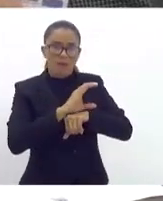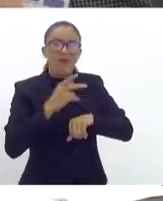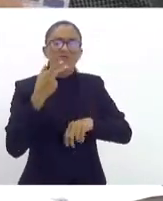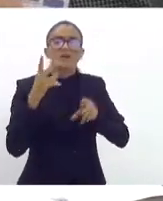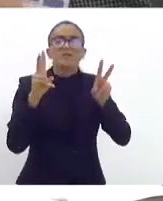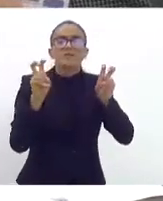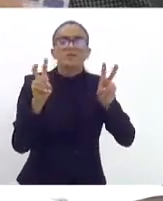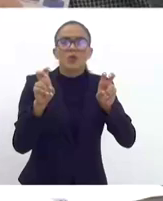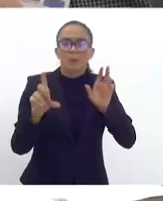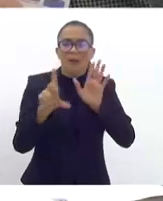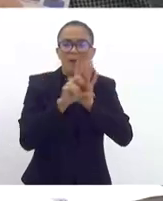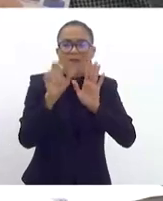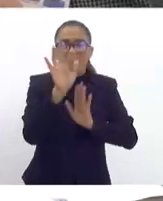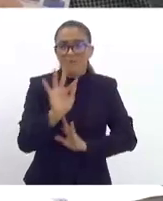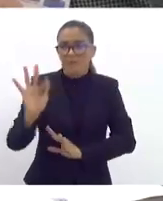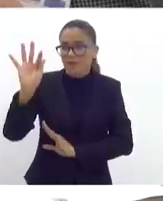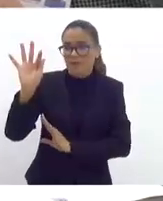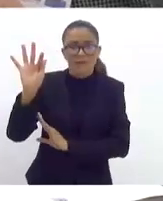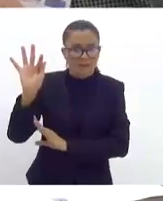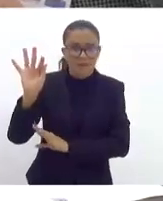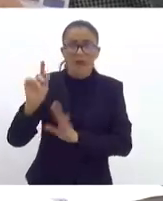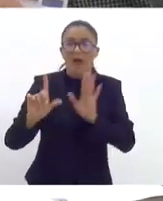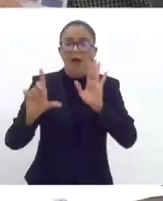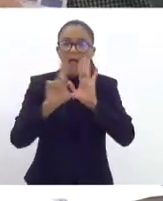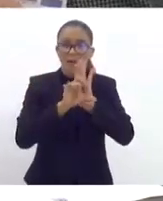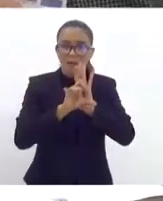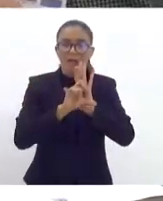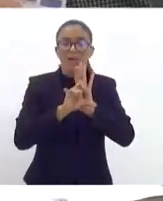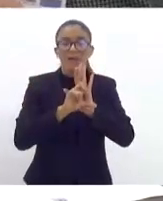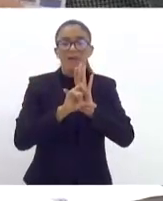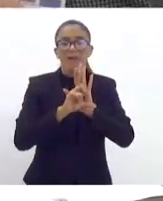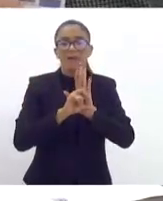menção a lei federal a lei